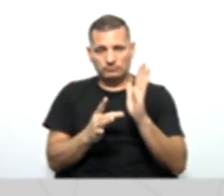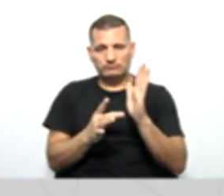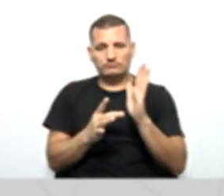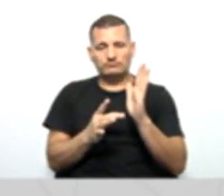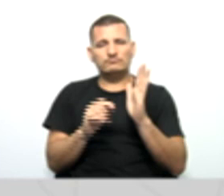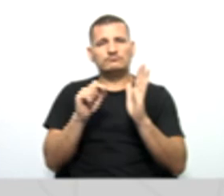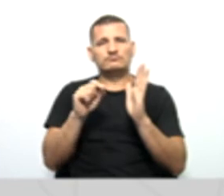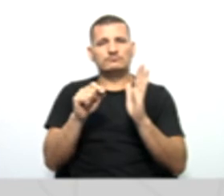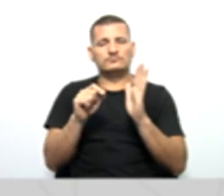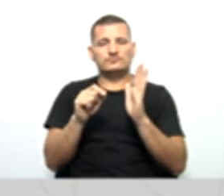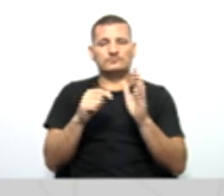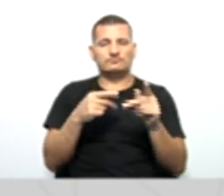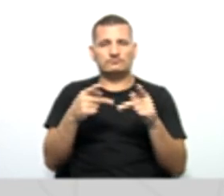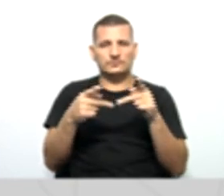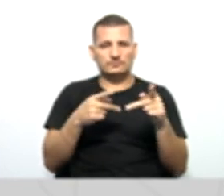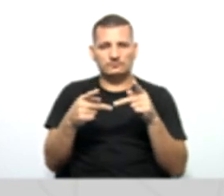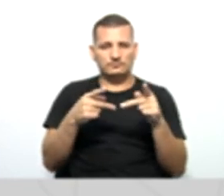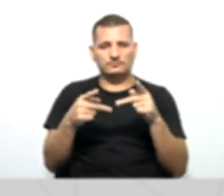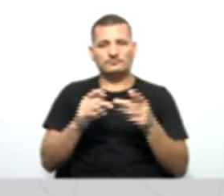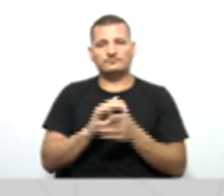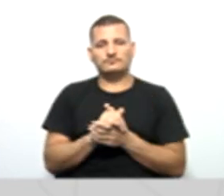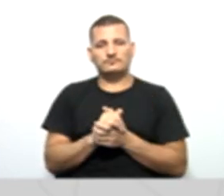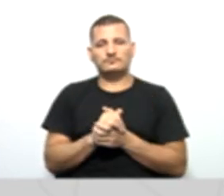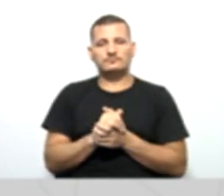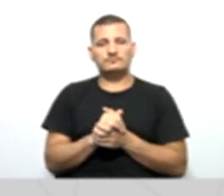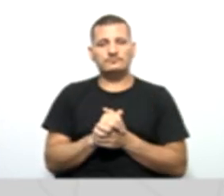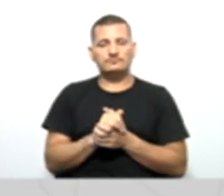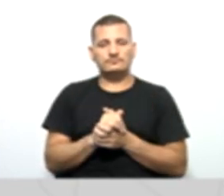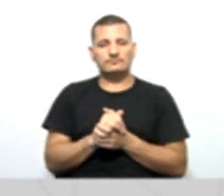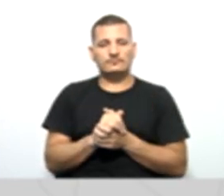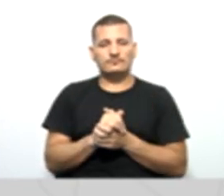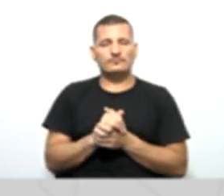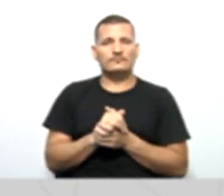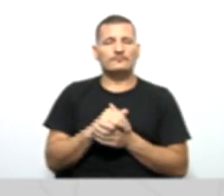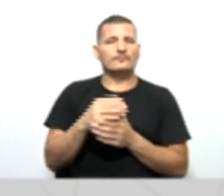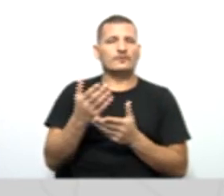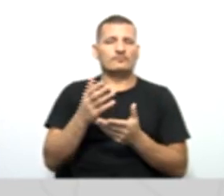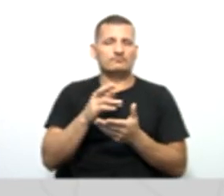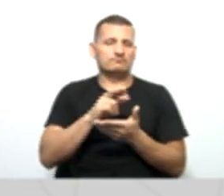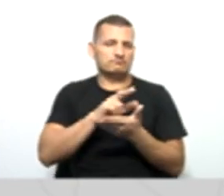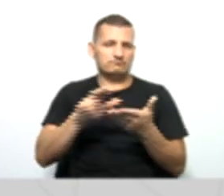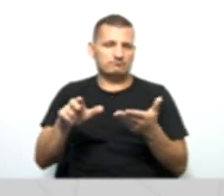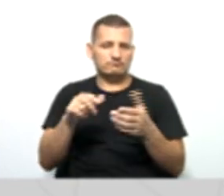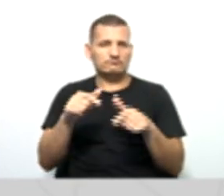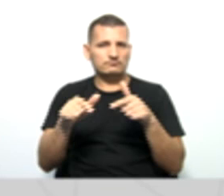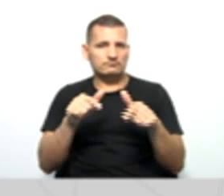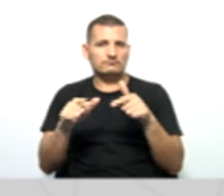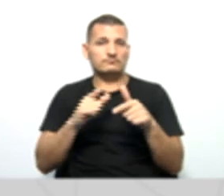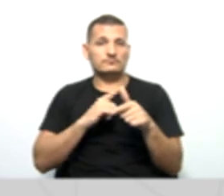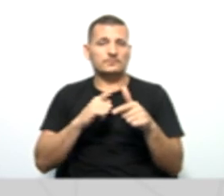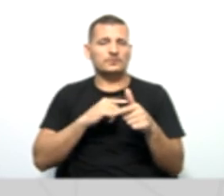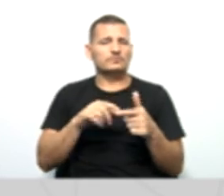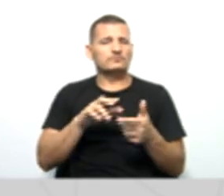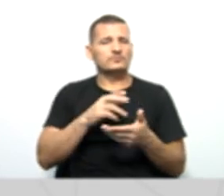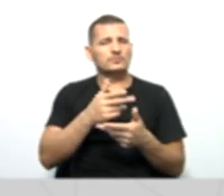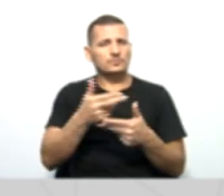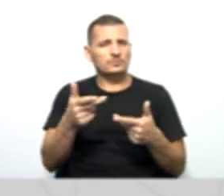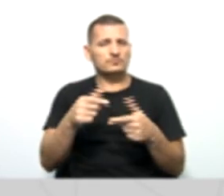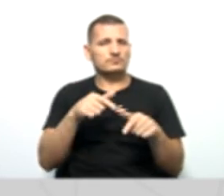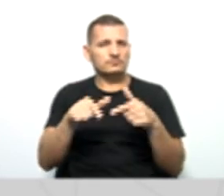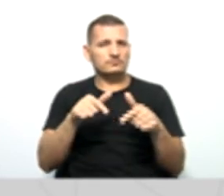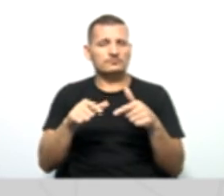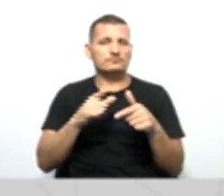é a do projeto. Ou seja, nós vamos executar várias tarefas, então todas essas tarefas elas têm que estar